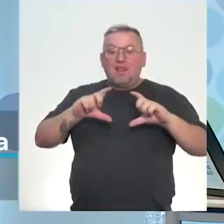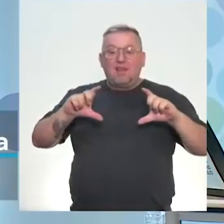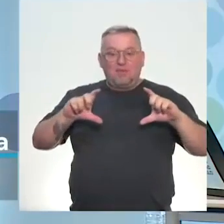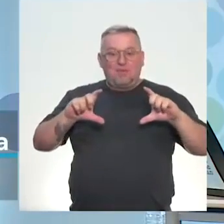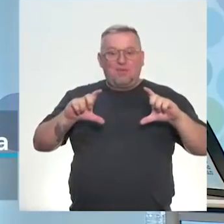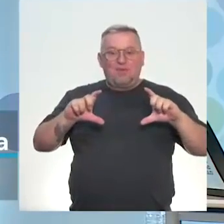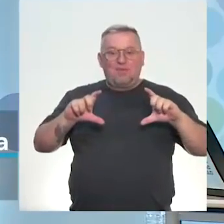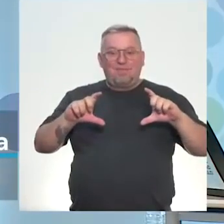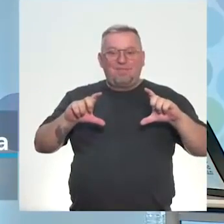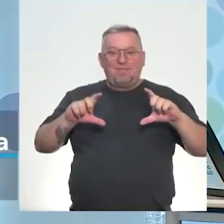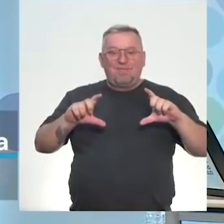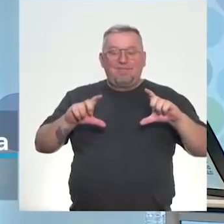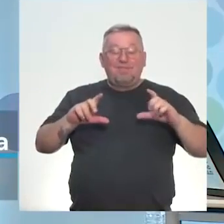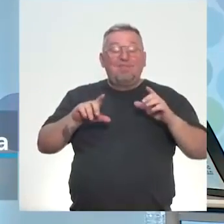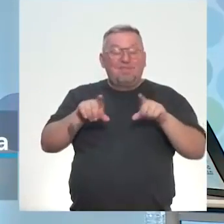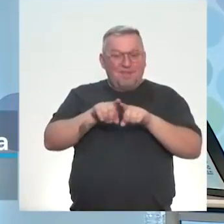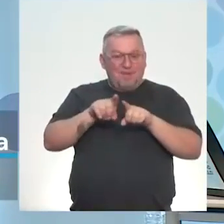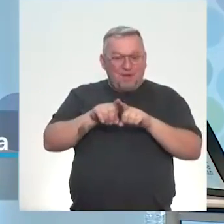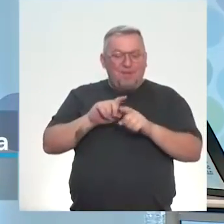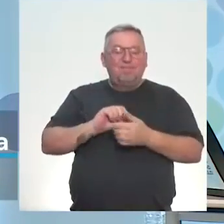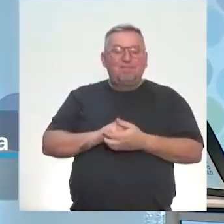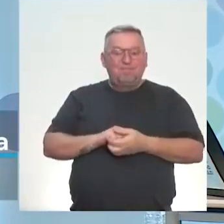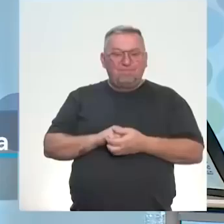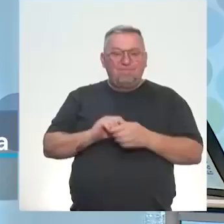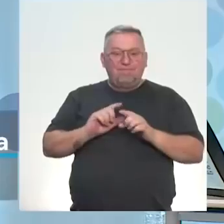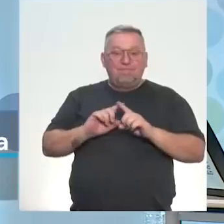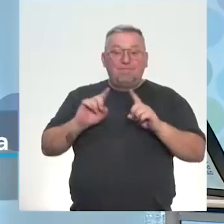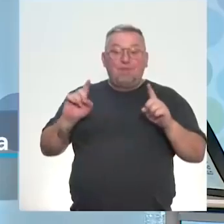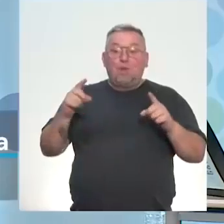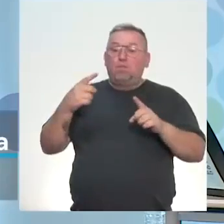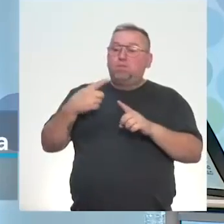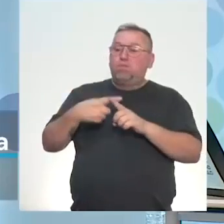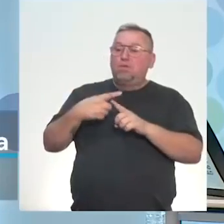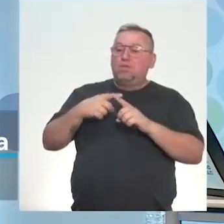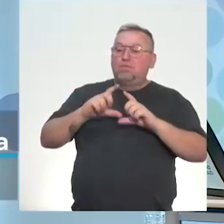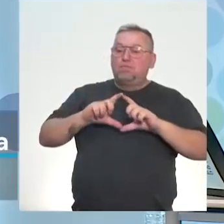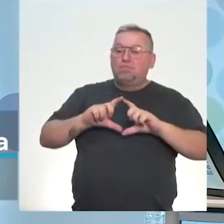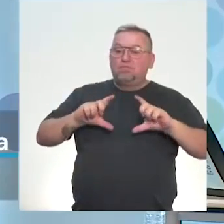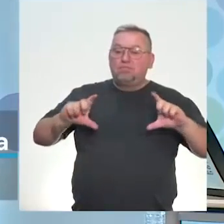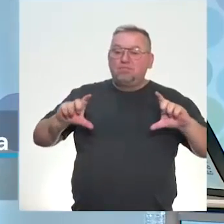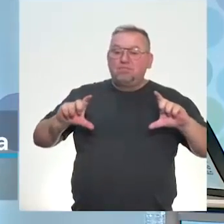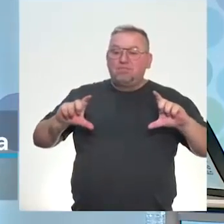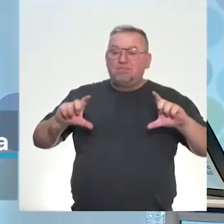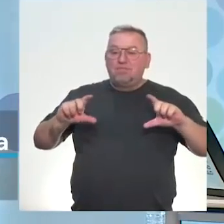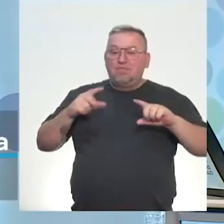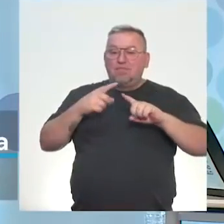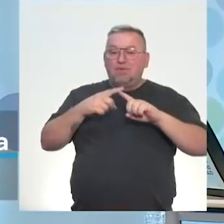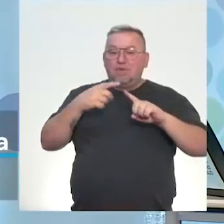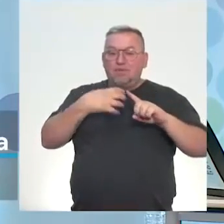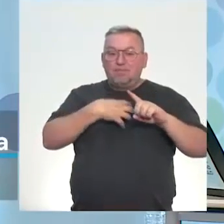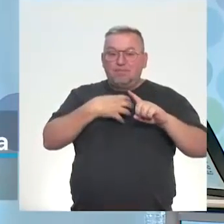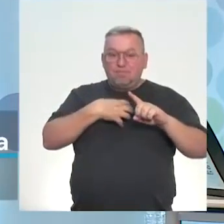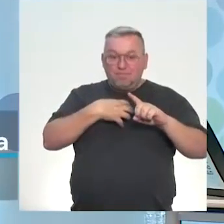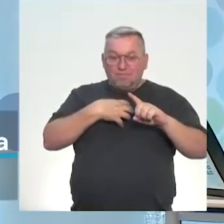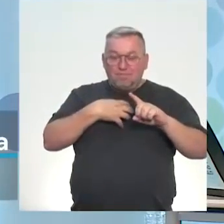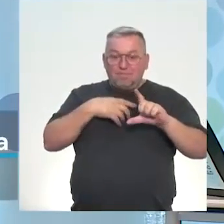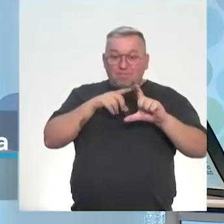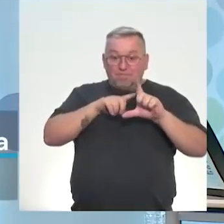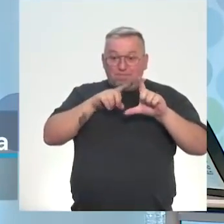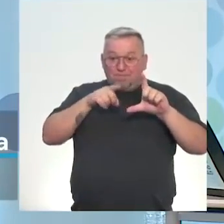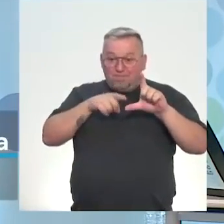retângulo, né? Então, legal. todo quadrado também é retângulo. Mas por que ele é retângulo? Porque nas características do